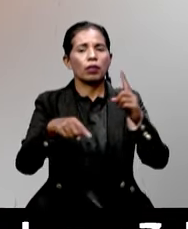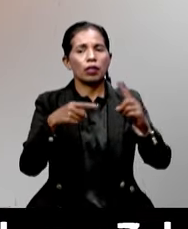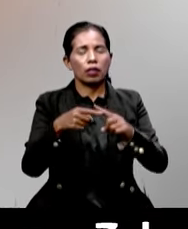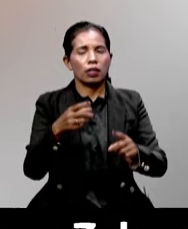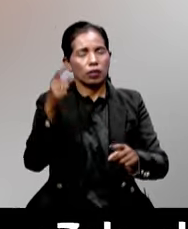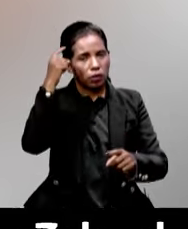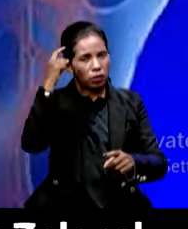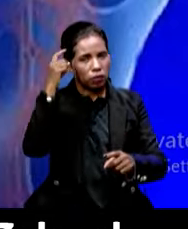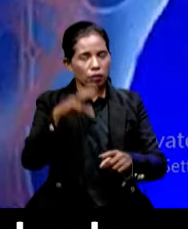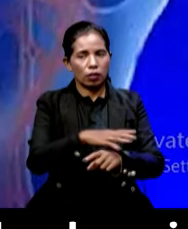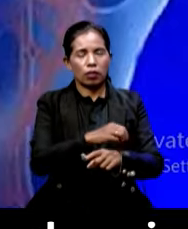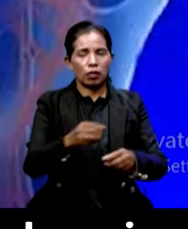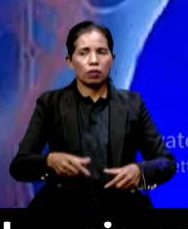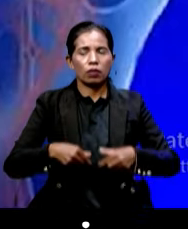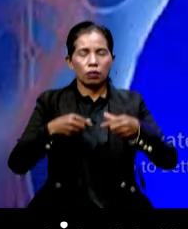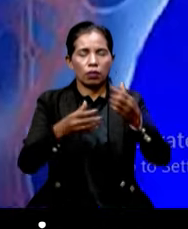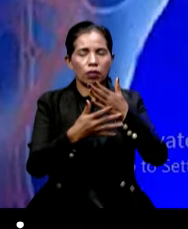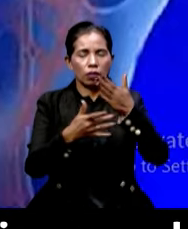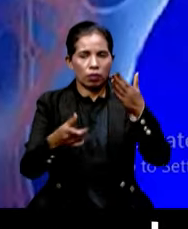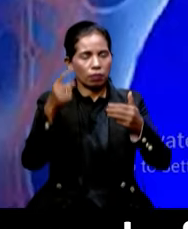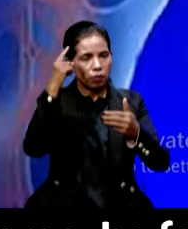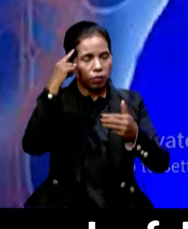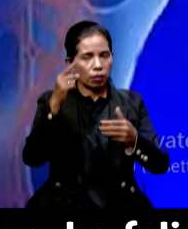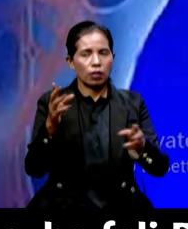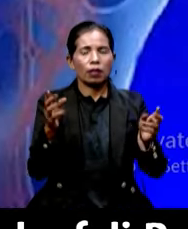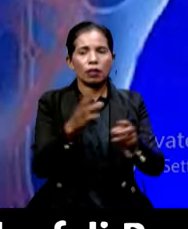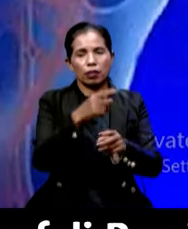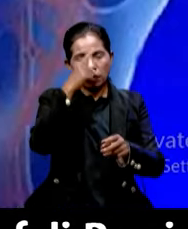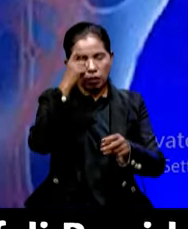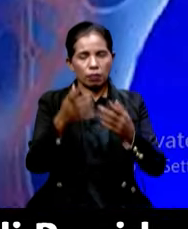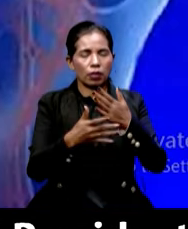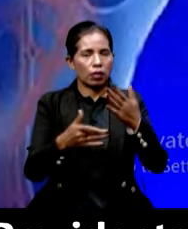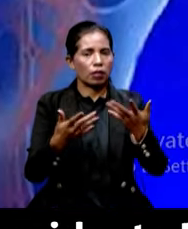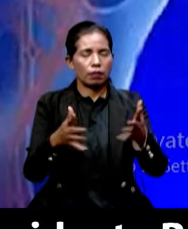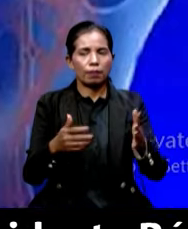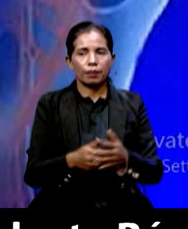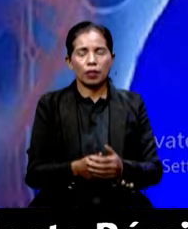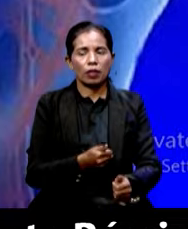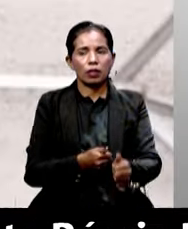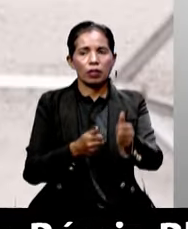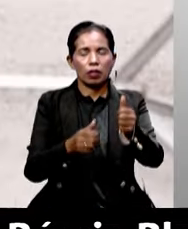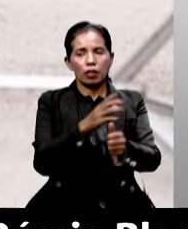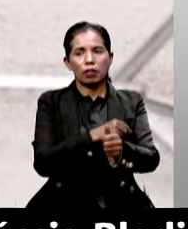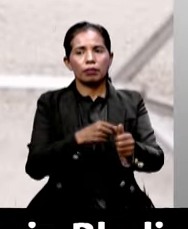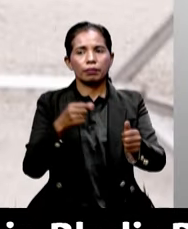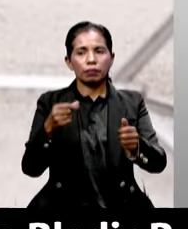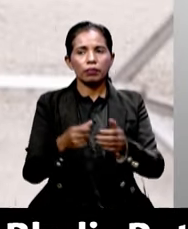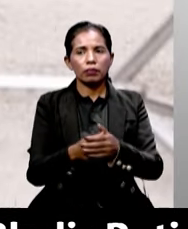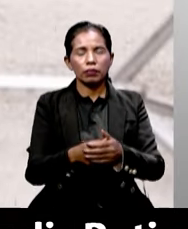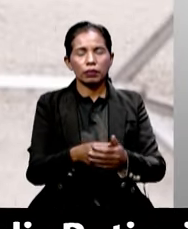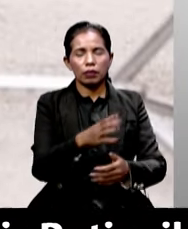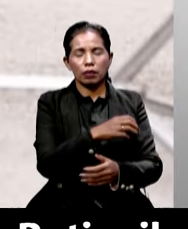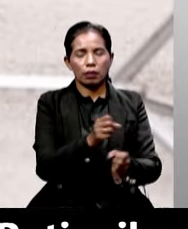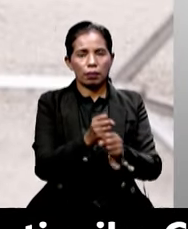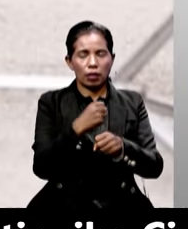oat nebe funciona to fornece ran ba cacutac metin tambaran isin. Baseia baninia gravidade, estruc